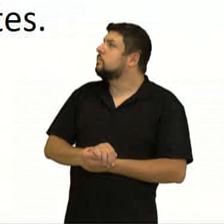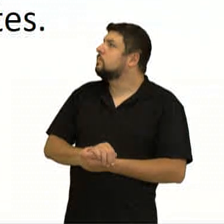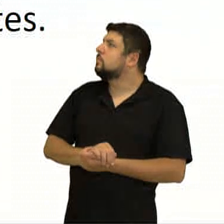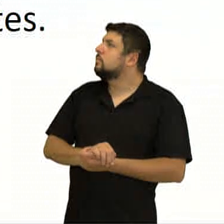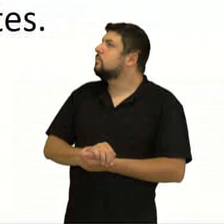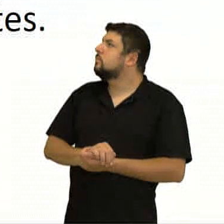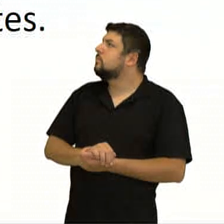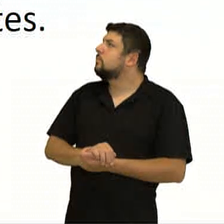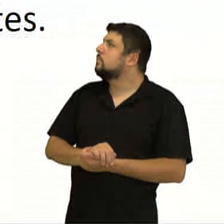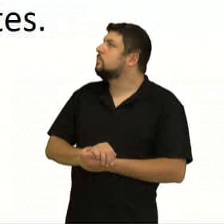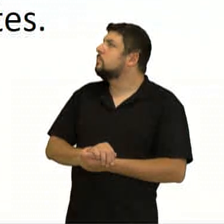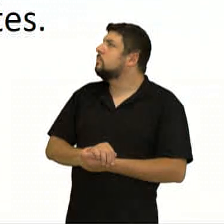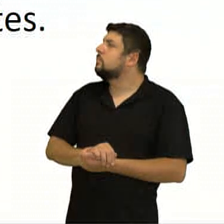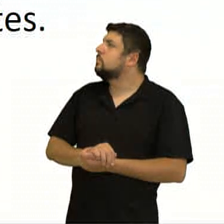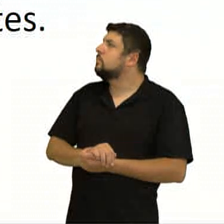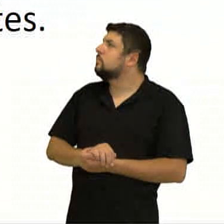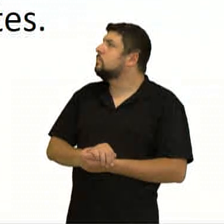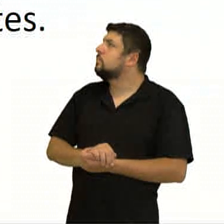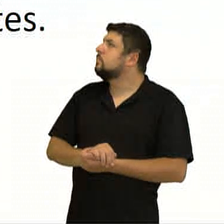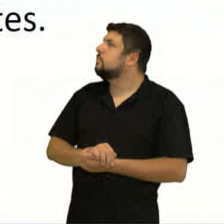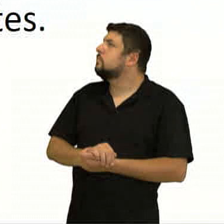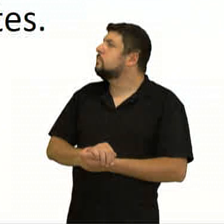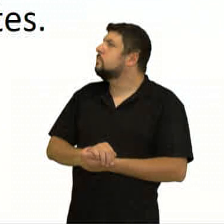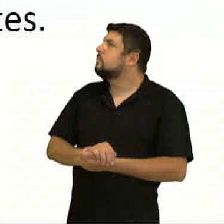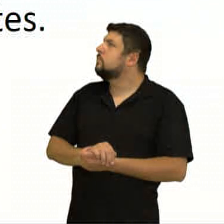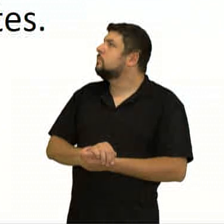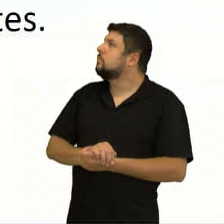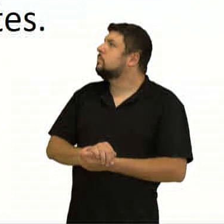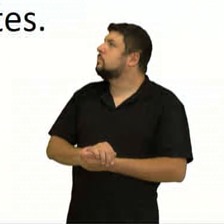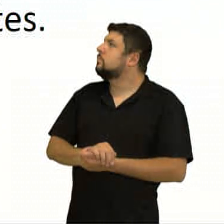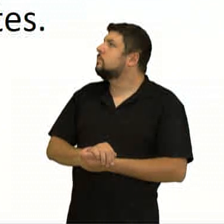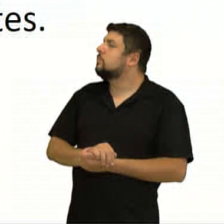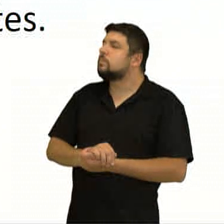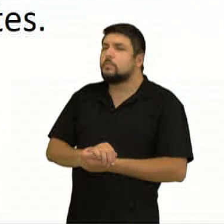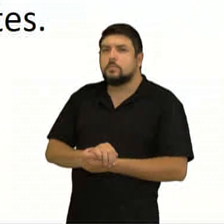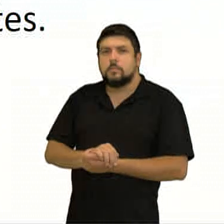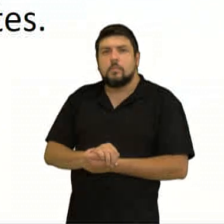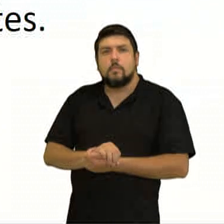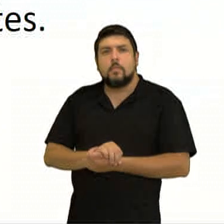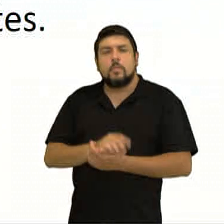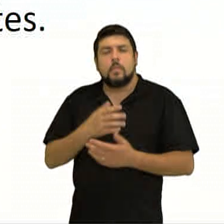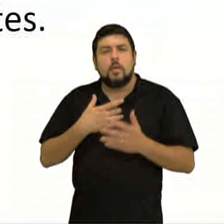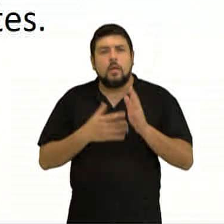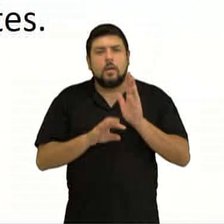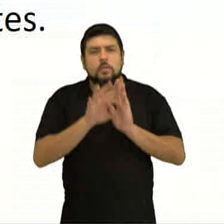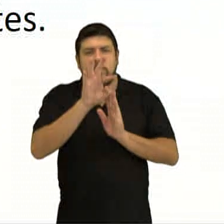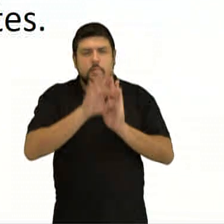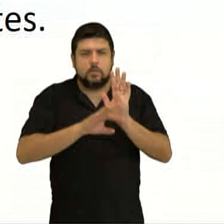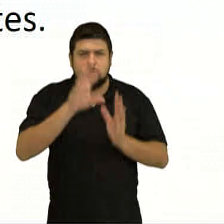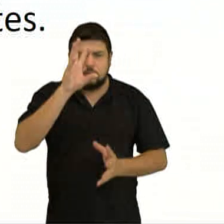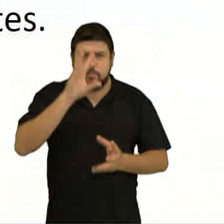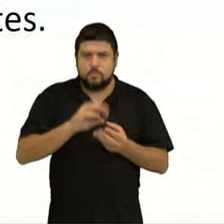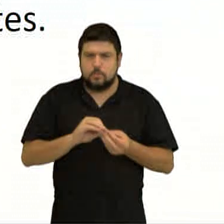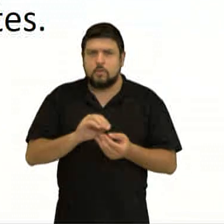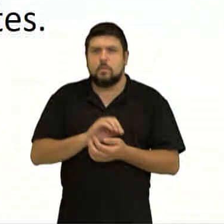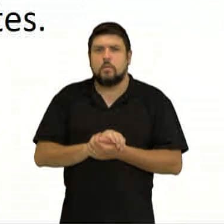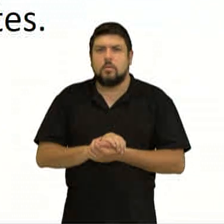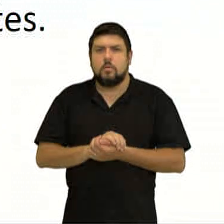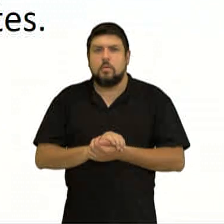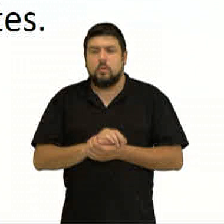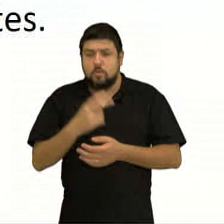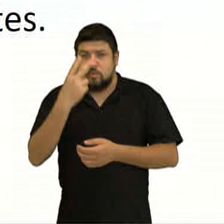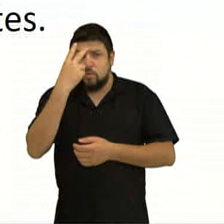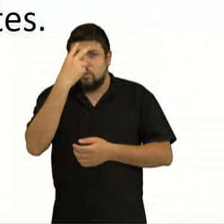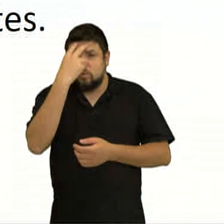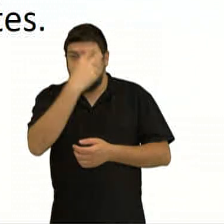obesity, which may in the future cause cardiovascular diseases and diabetes. Aqui esse texto fala que pelo menos 2 horas por dia era o máximo que